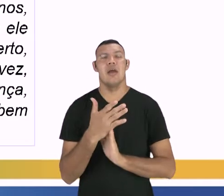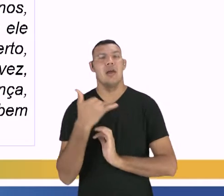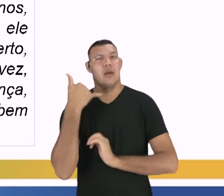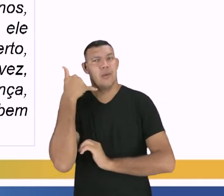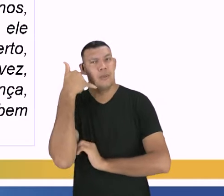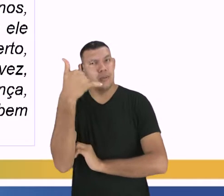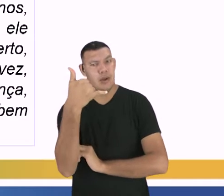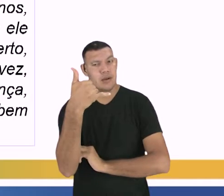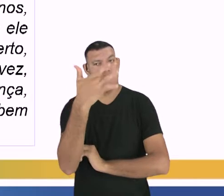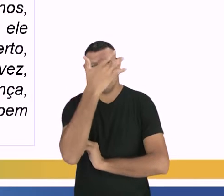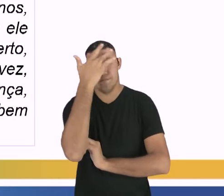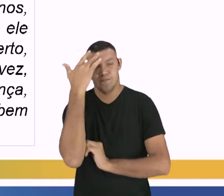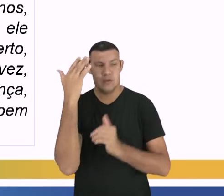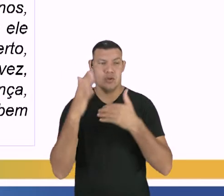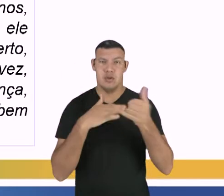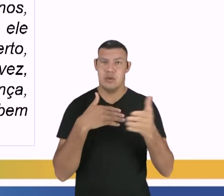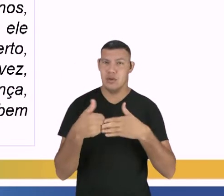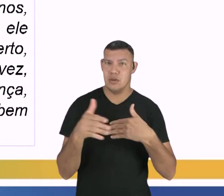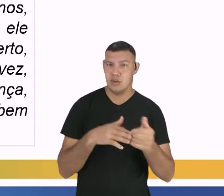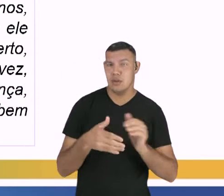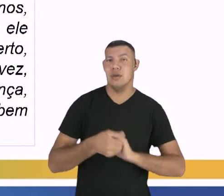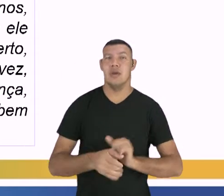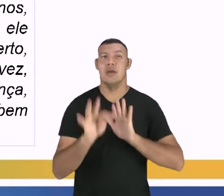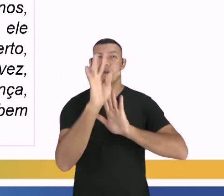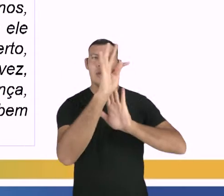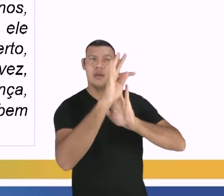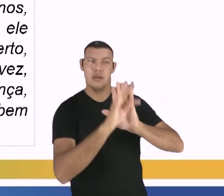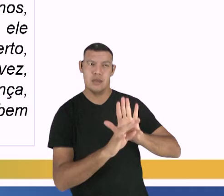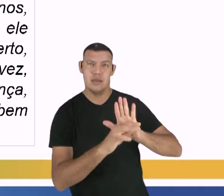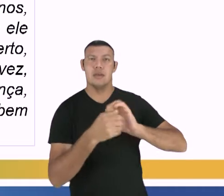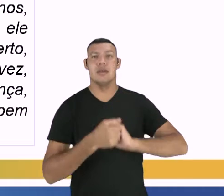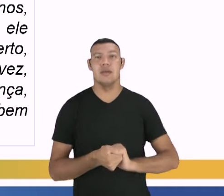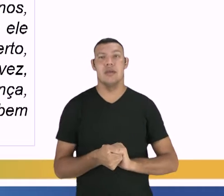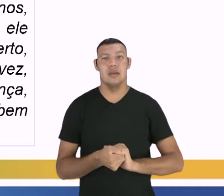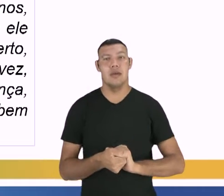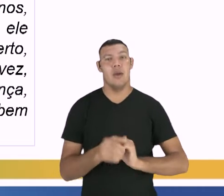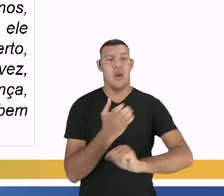alguém. É um trecho do texto Mato, de Rubem Braga. Então,